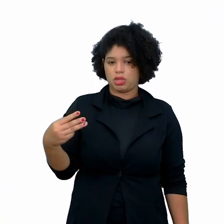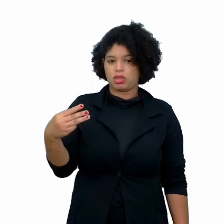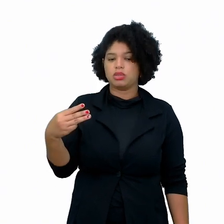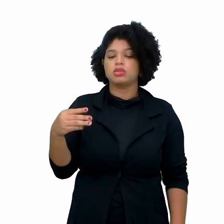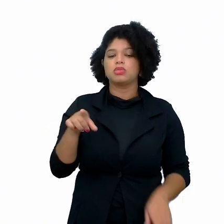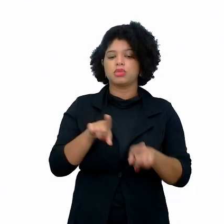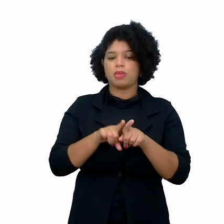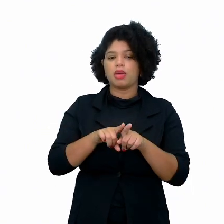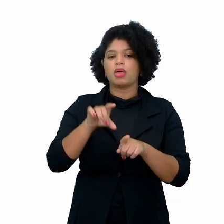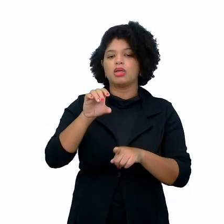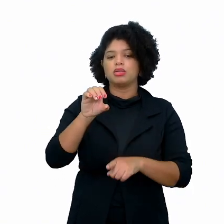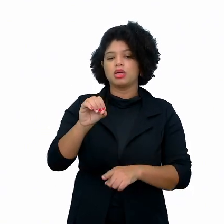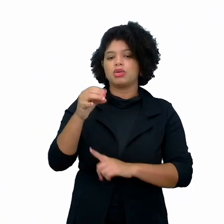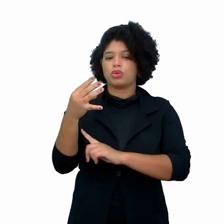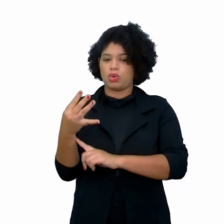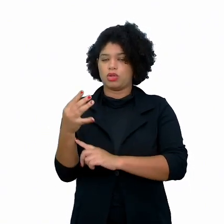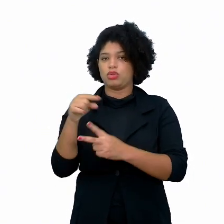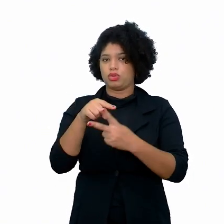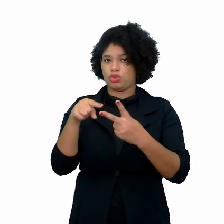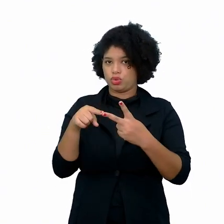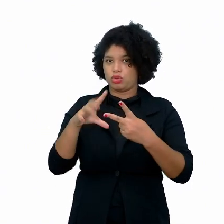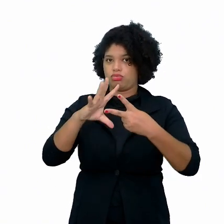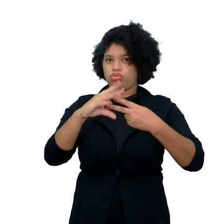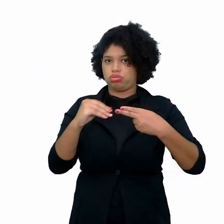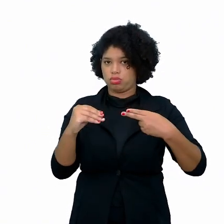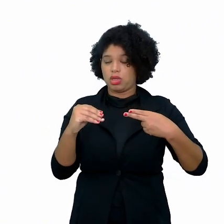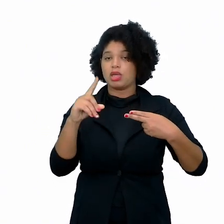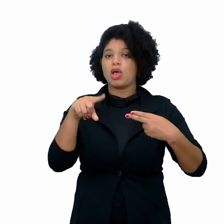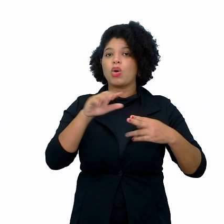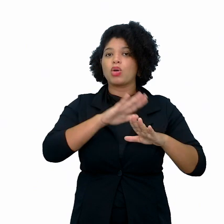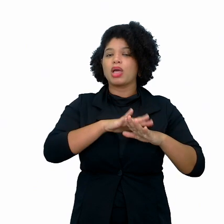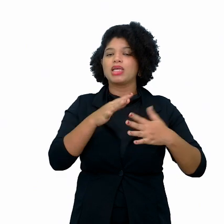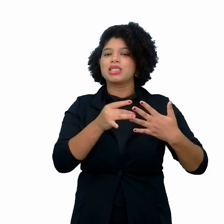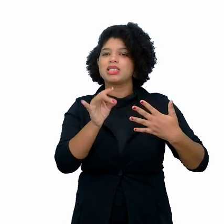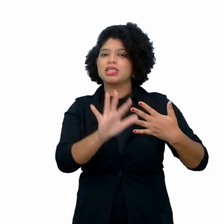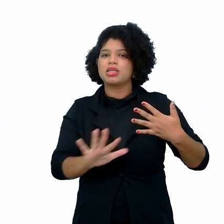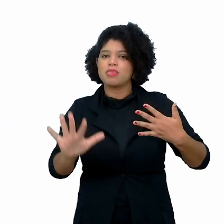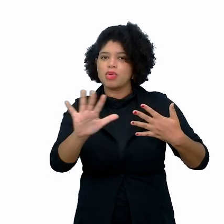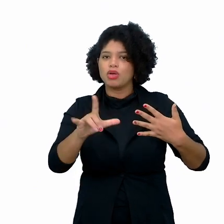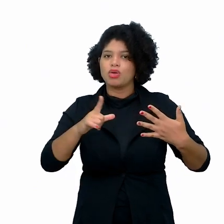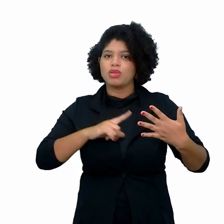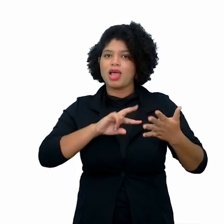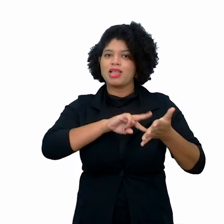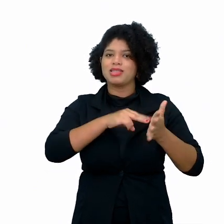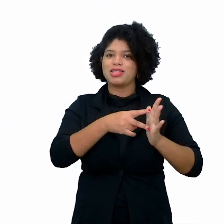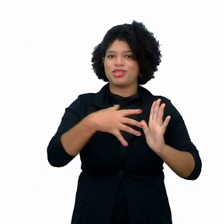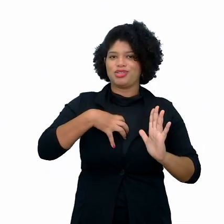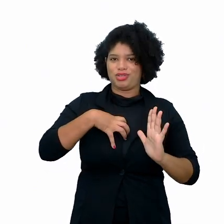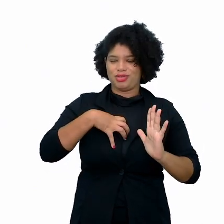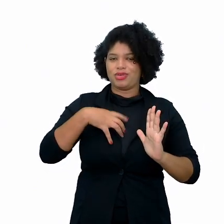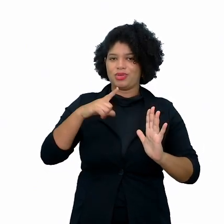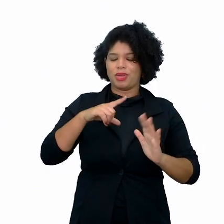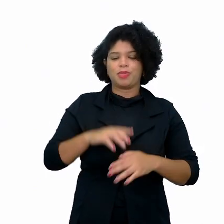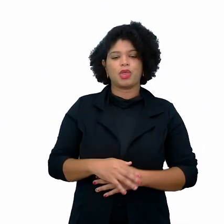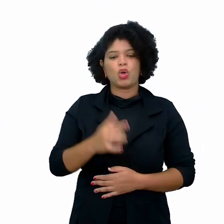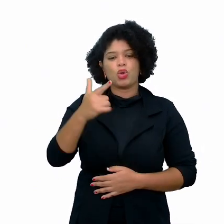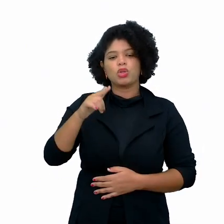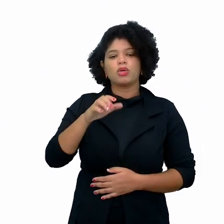textos multissemióticos, o efeito de sentido. Passando depois para a EF